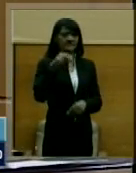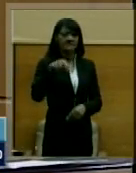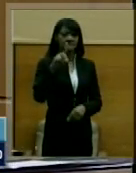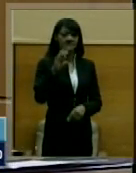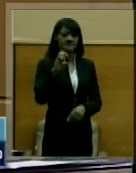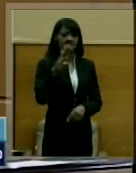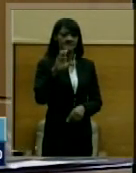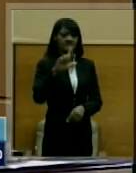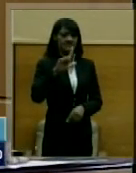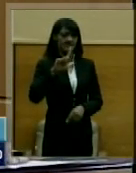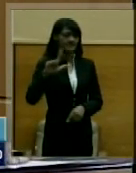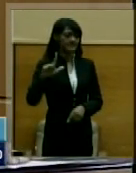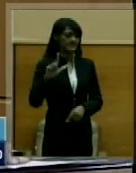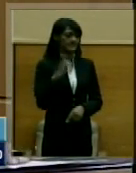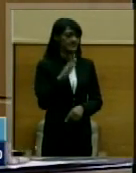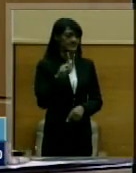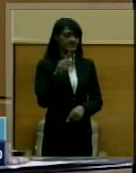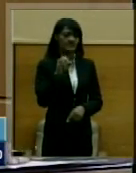Reis.